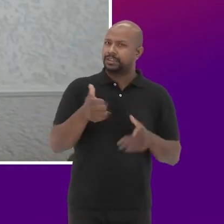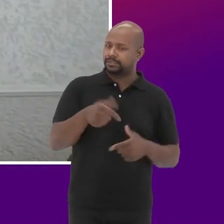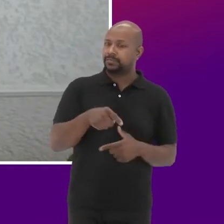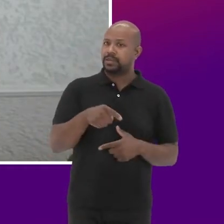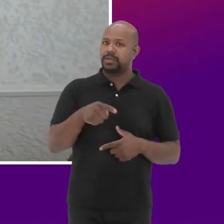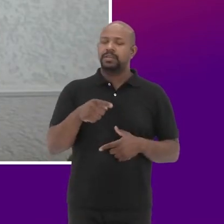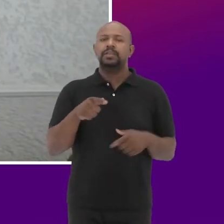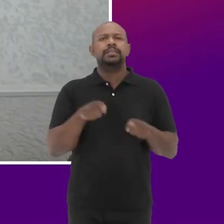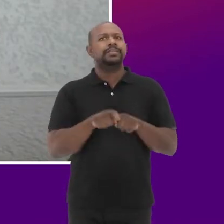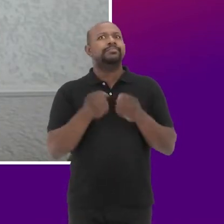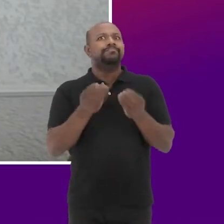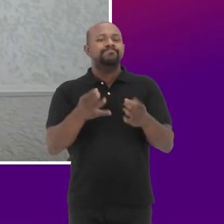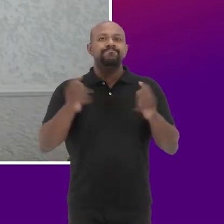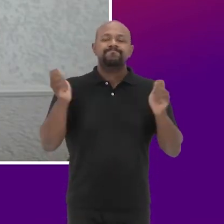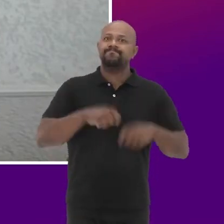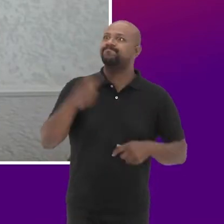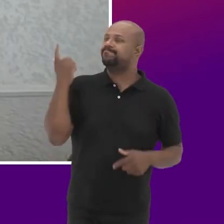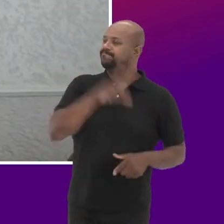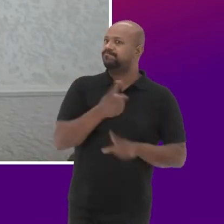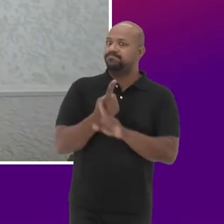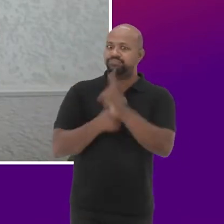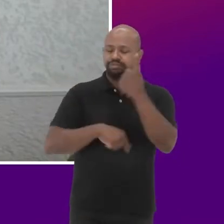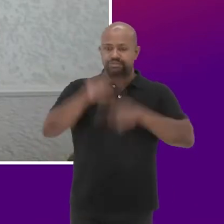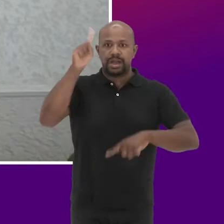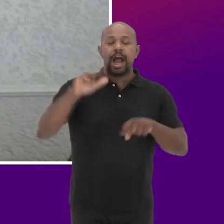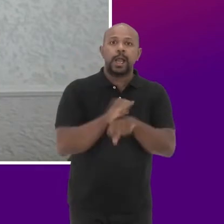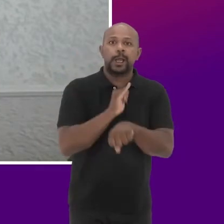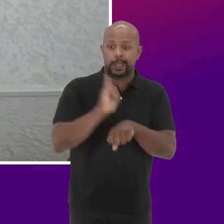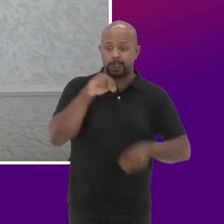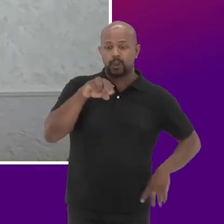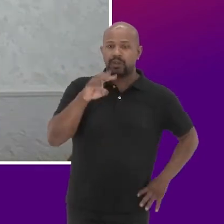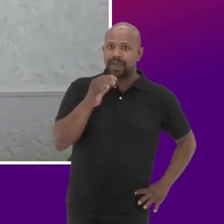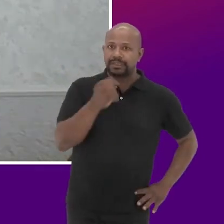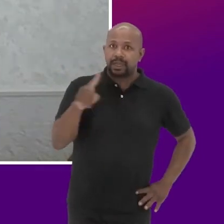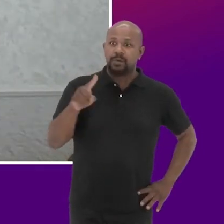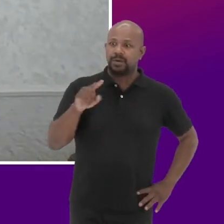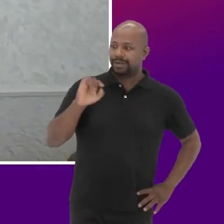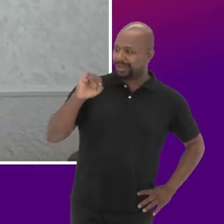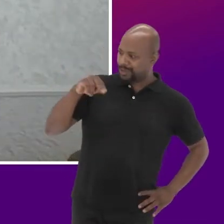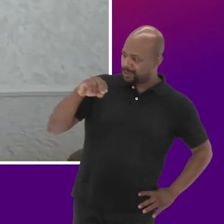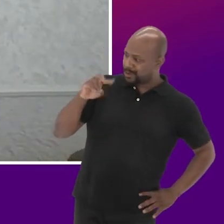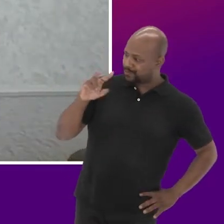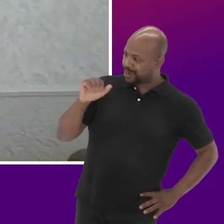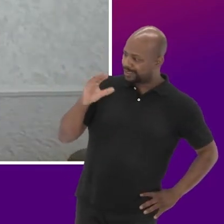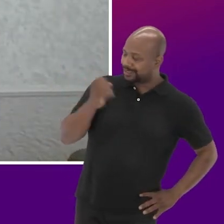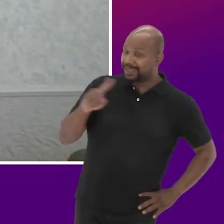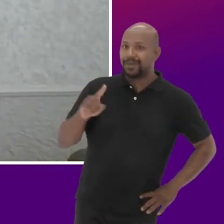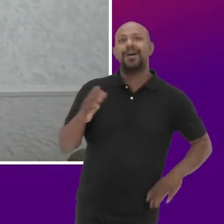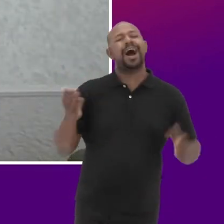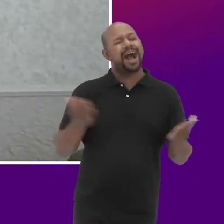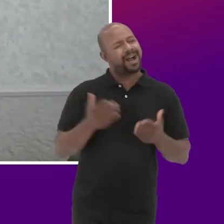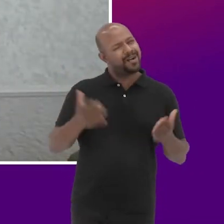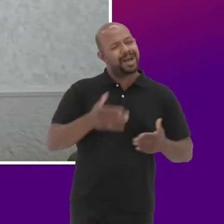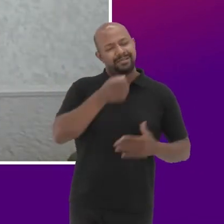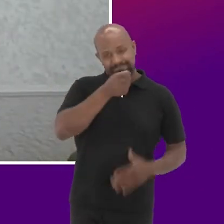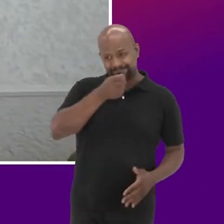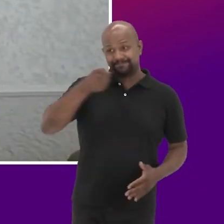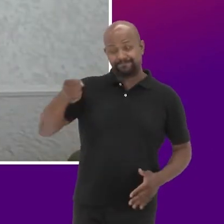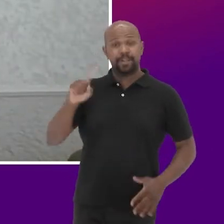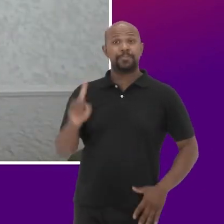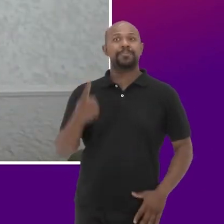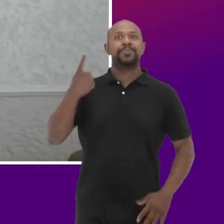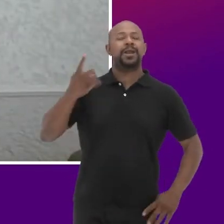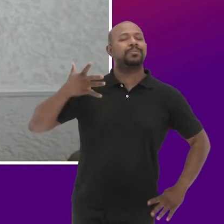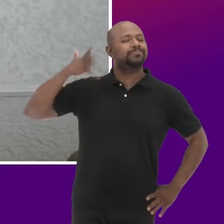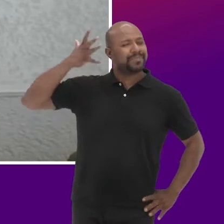de proporcionar condições para inovação. E por falar em inovação, eu passo a palavra para o